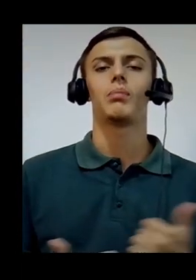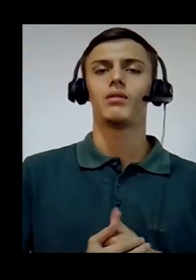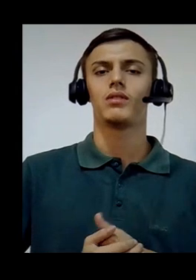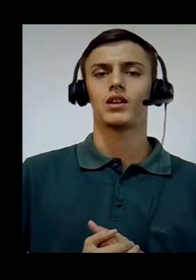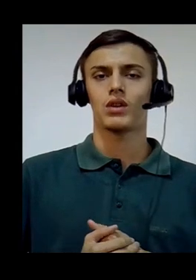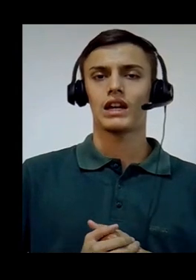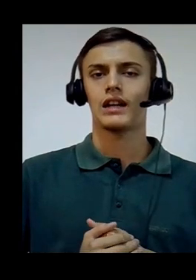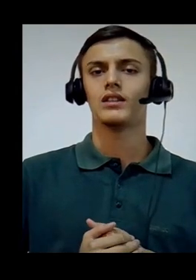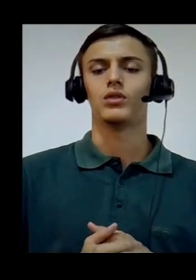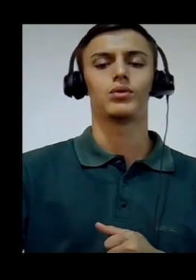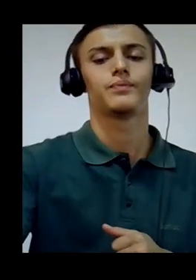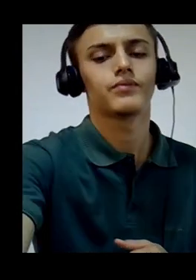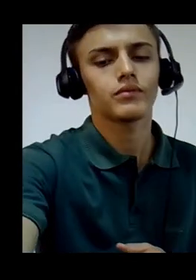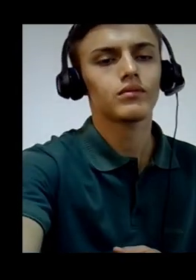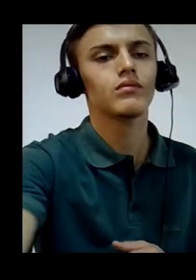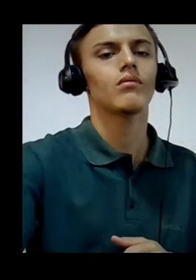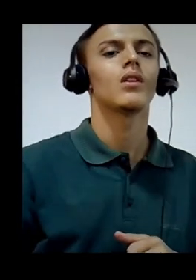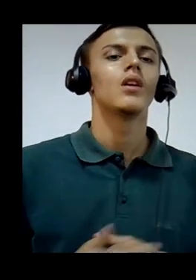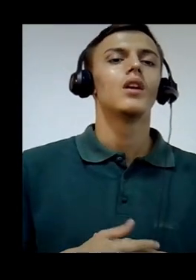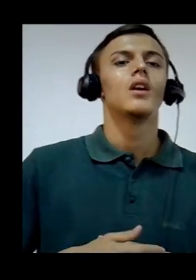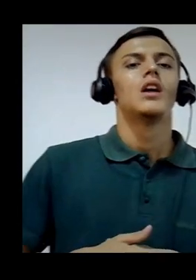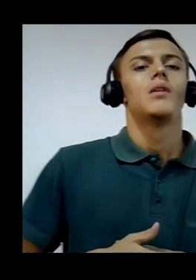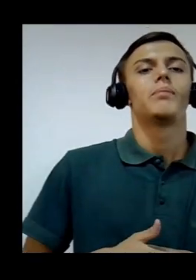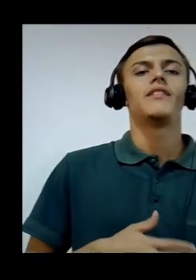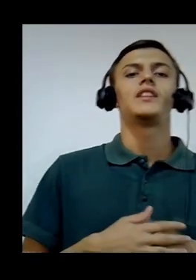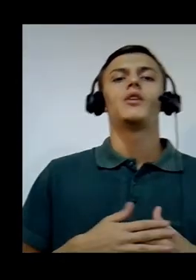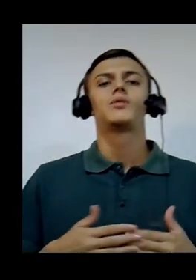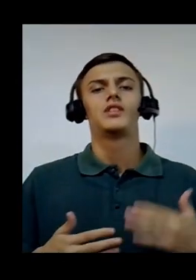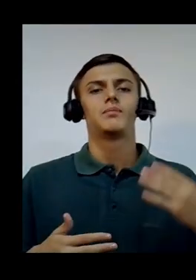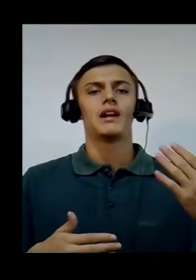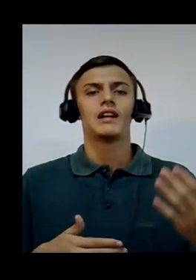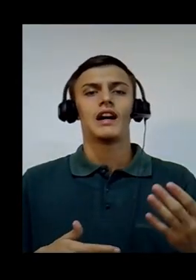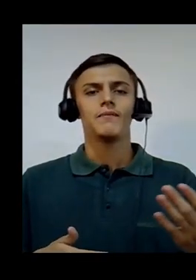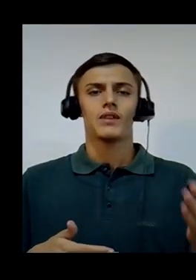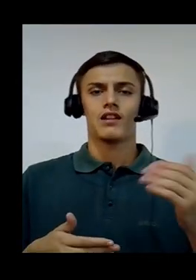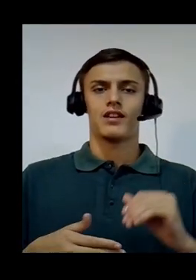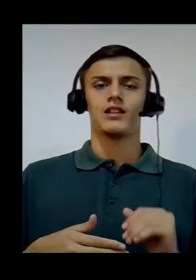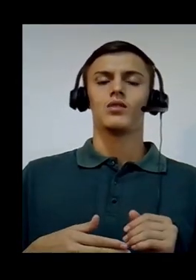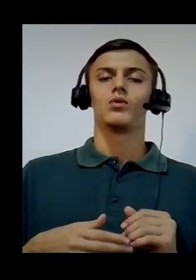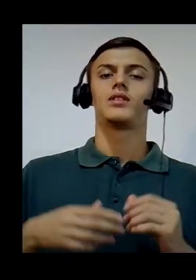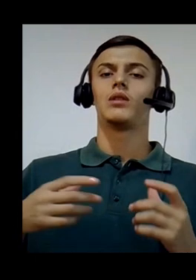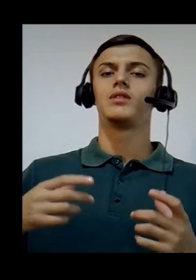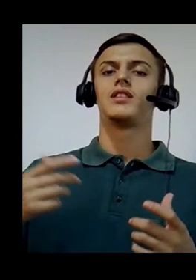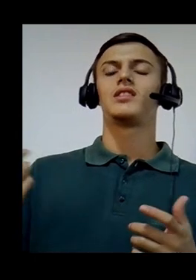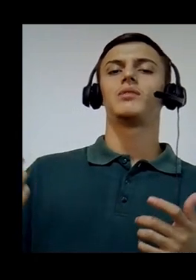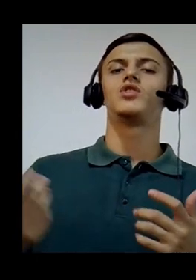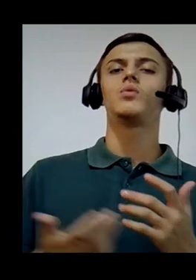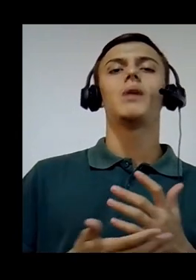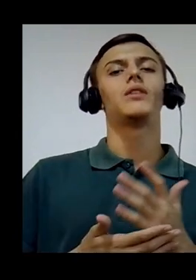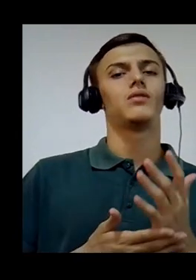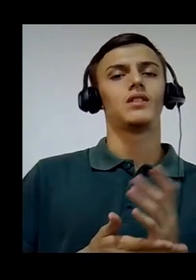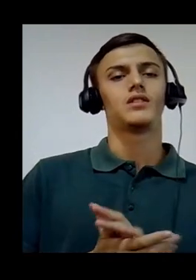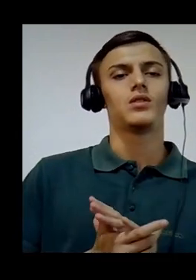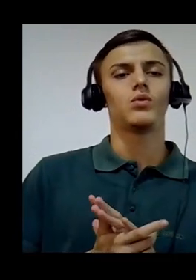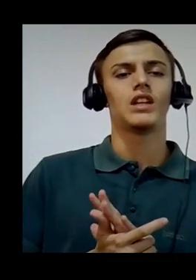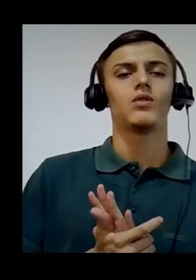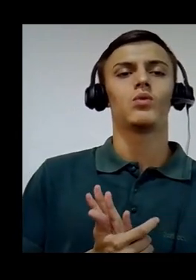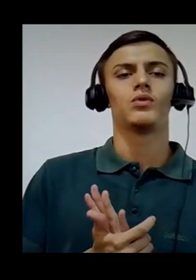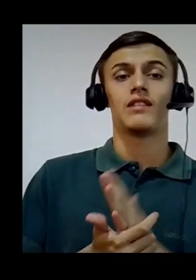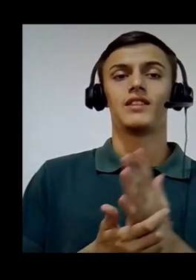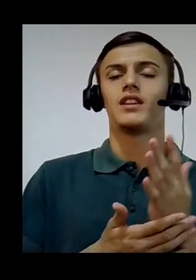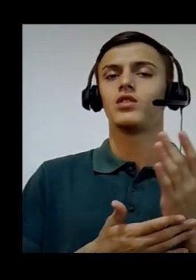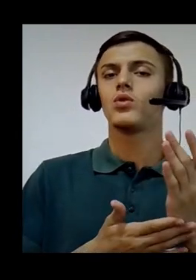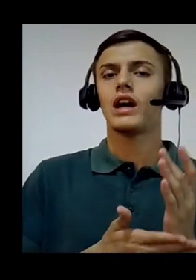o isolamento lá para evitar que alguém caia lá dentro. Para evitar o risco de desbarrancar a vala, os taludes acima de